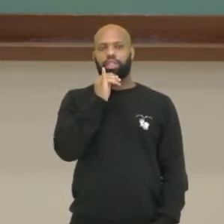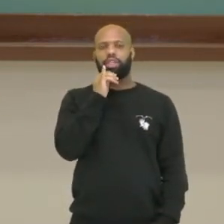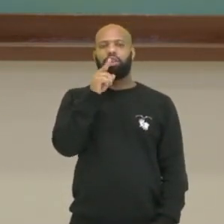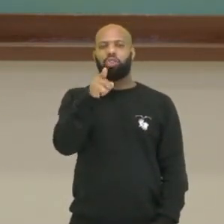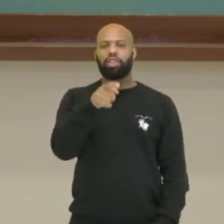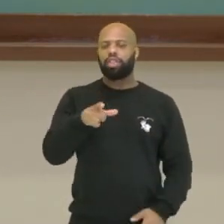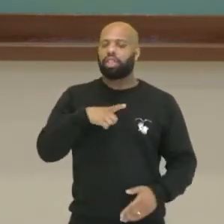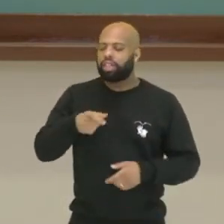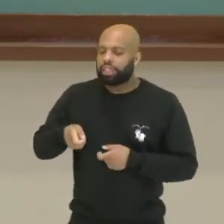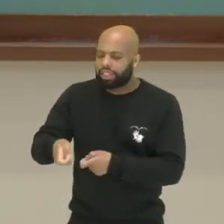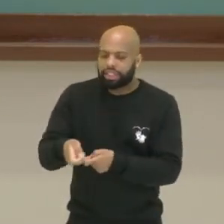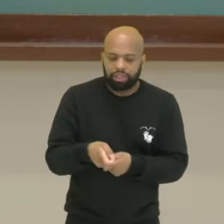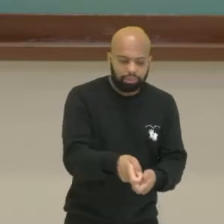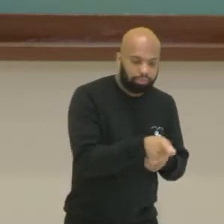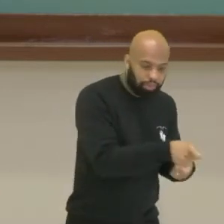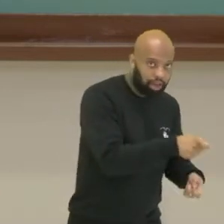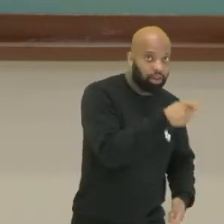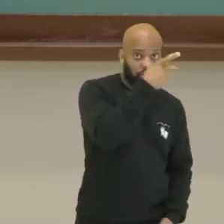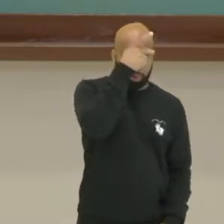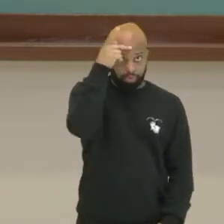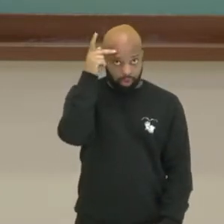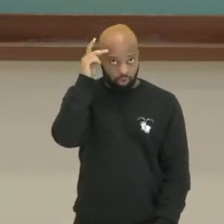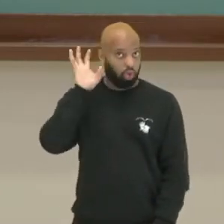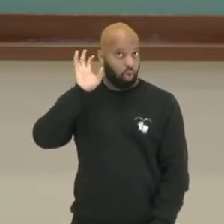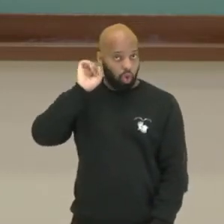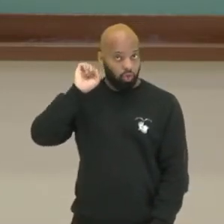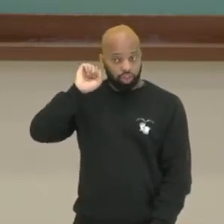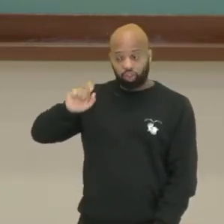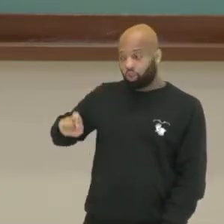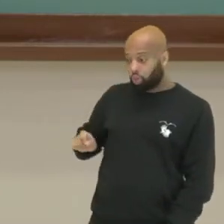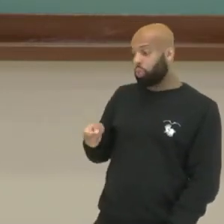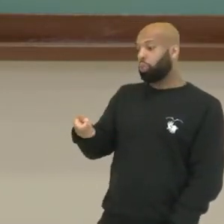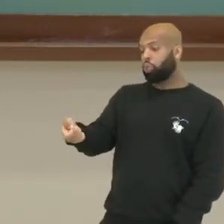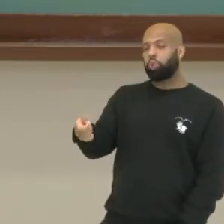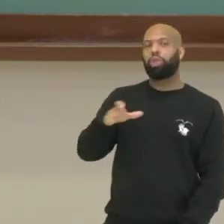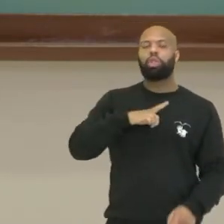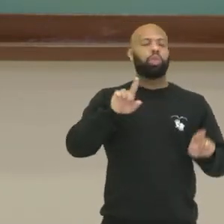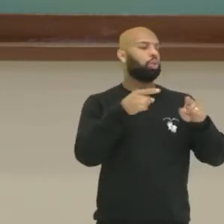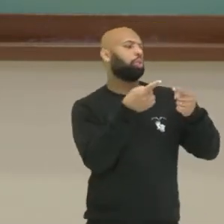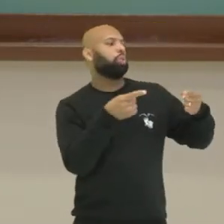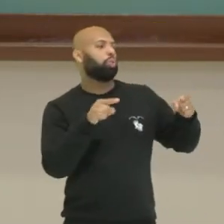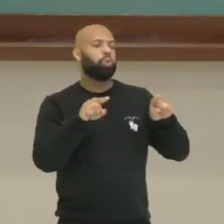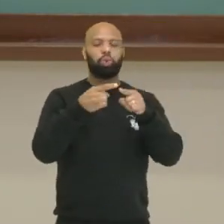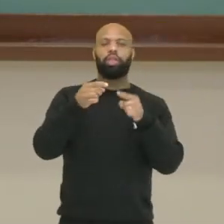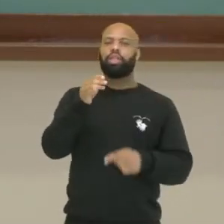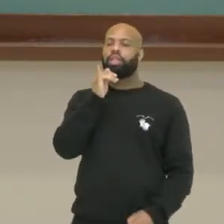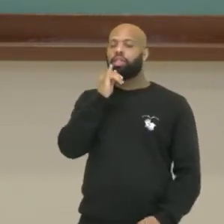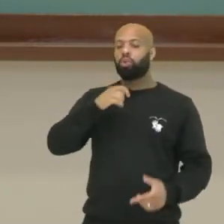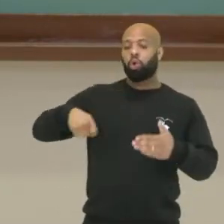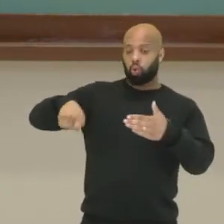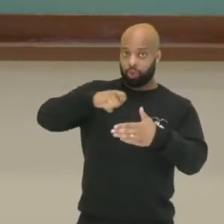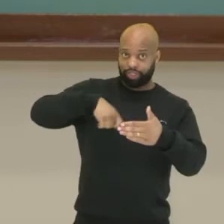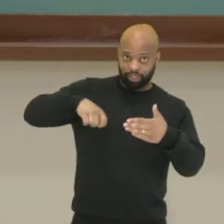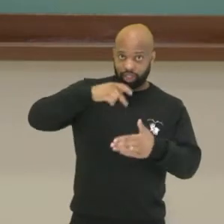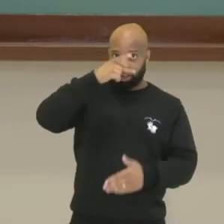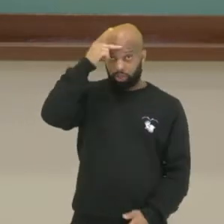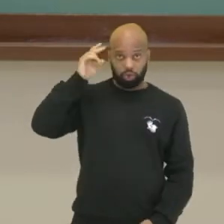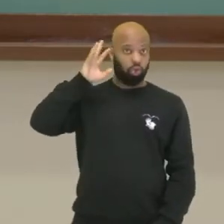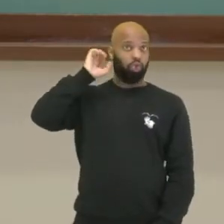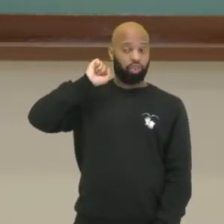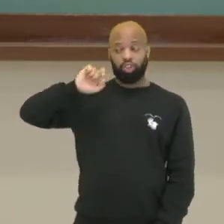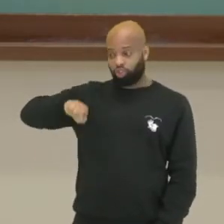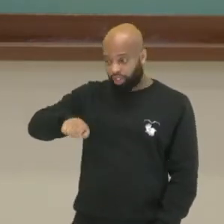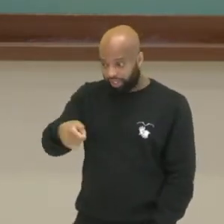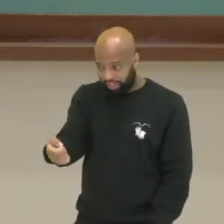a sua casa, você faz o quê? Liga um som, liga um rádio. Às vezes você está lá cozinhando, você faz o quê? Liga um rádio.